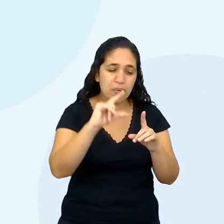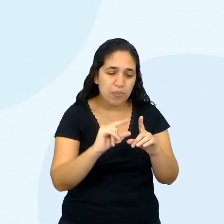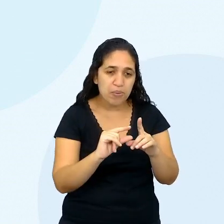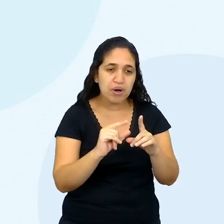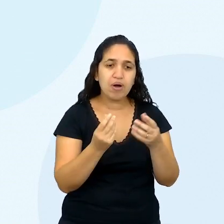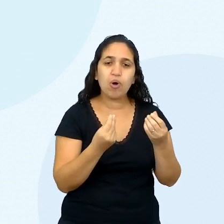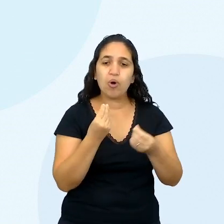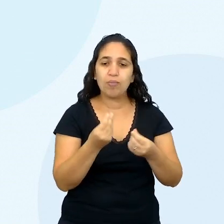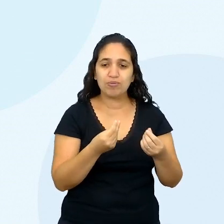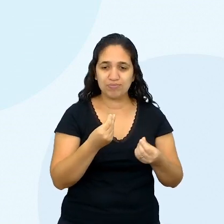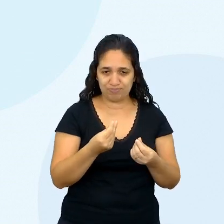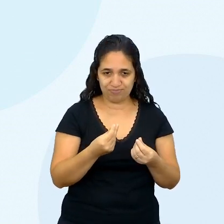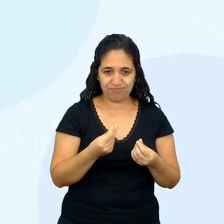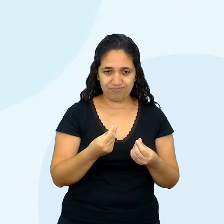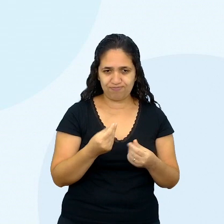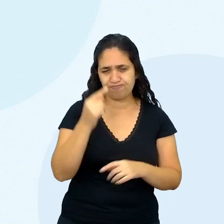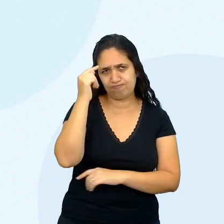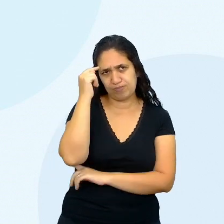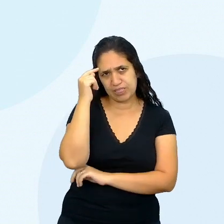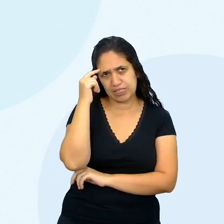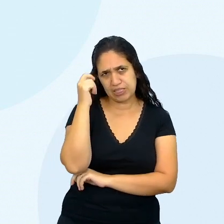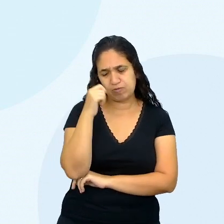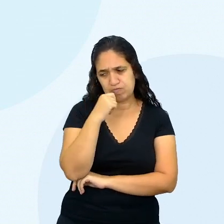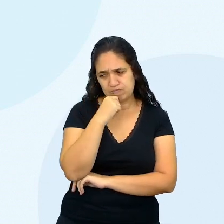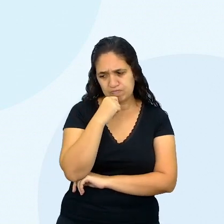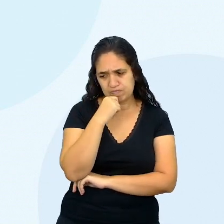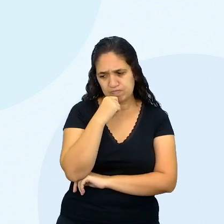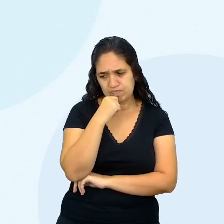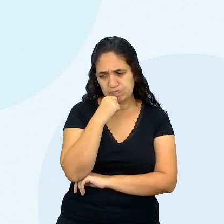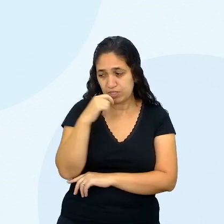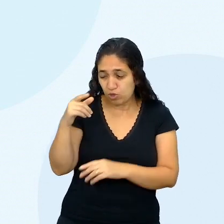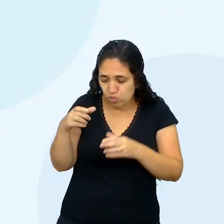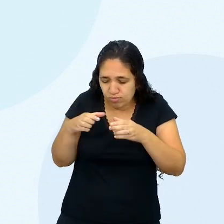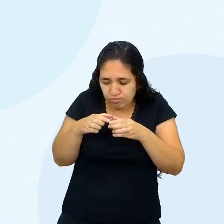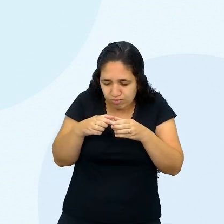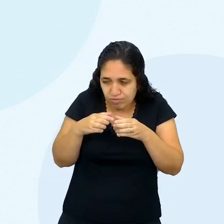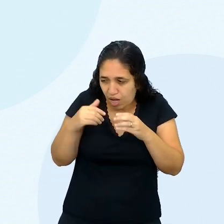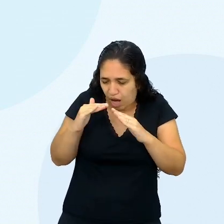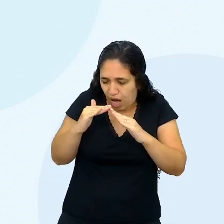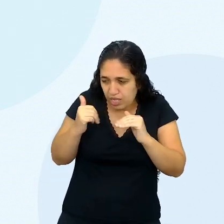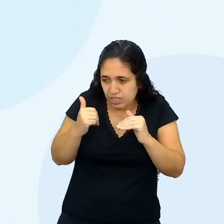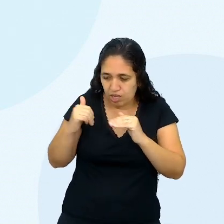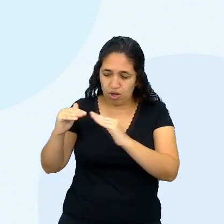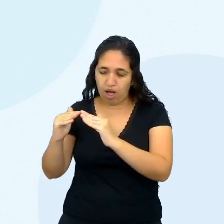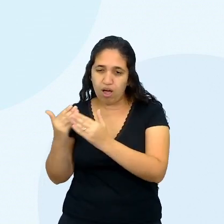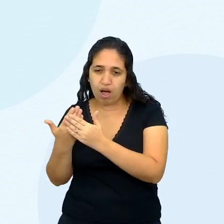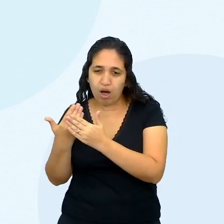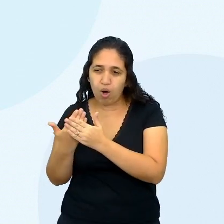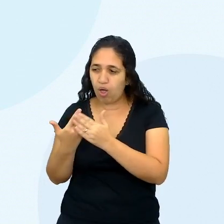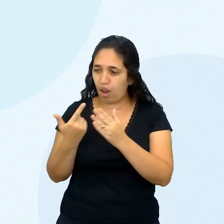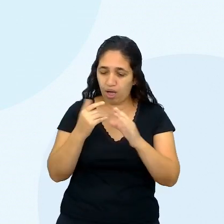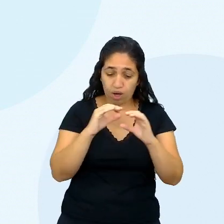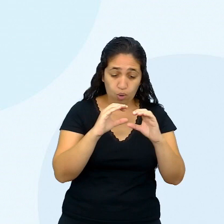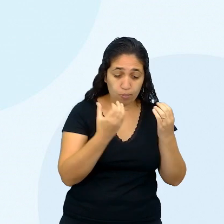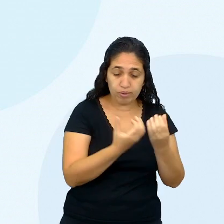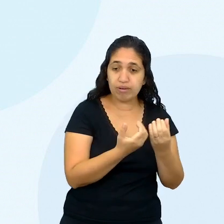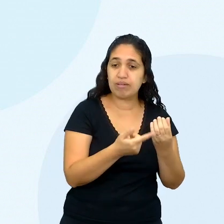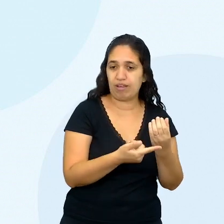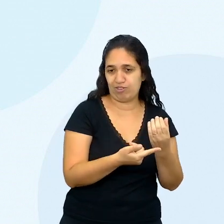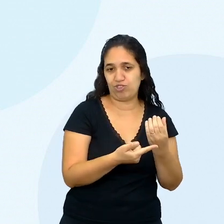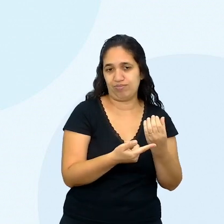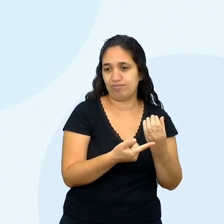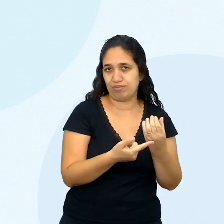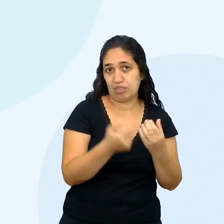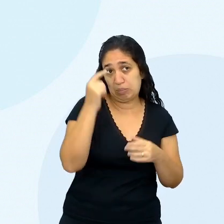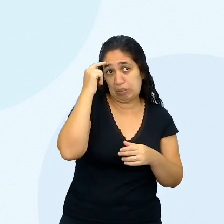dia a dia? Então, pensando aí no seu miudinho, na sua casa, na sua escola, na sua comunidade, se quiser